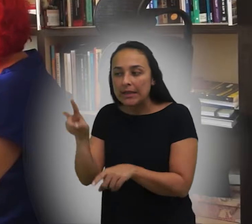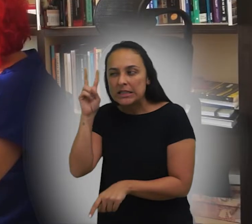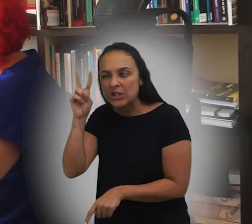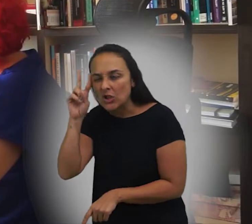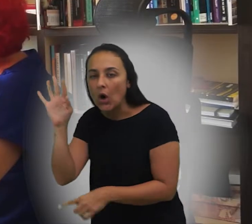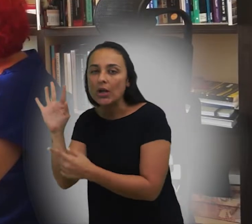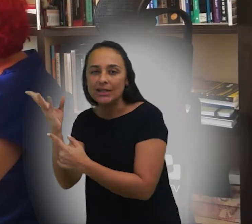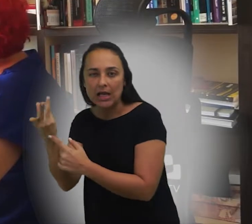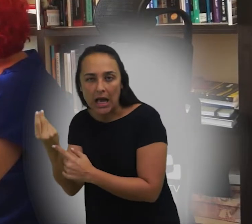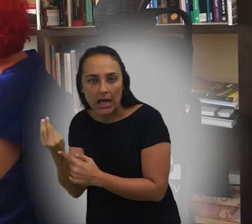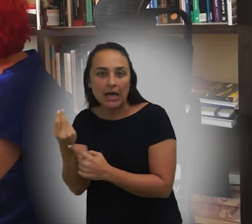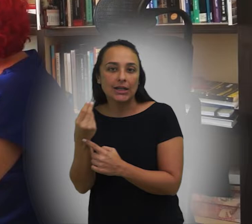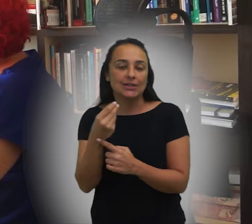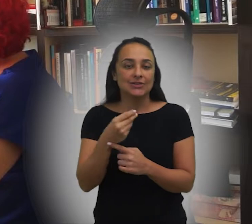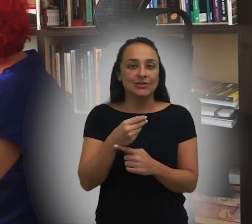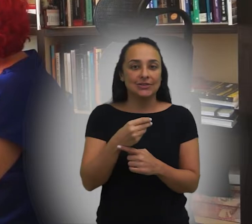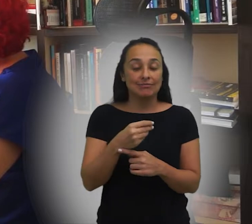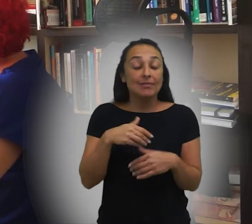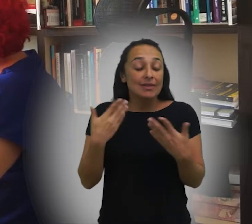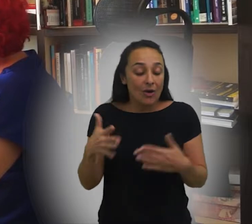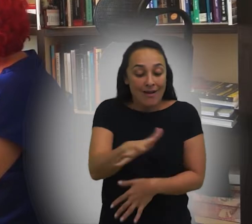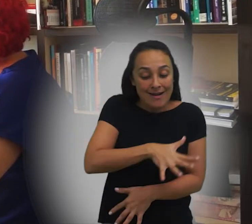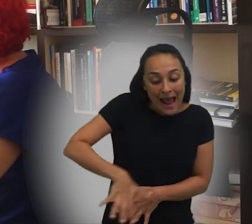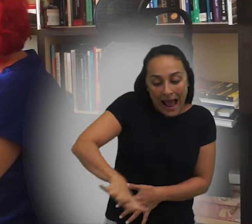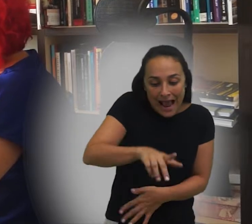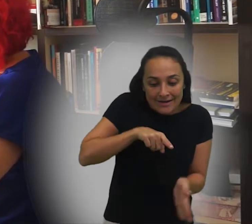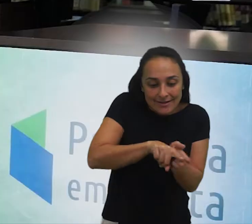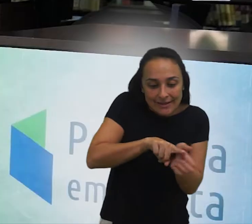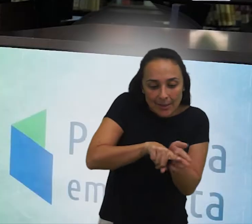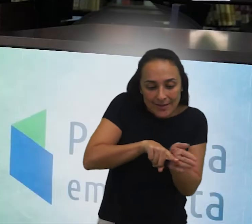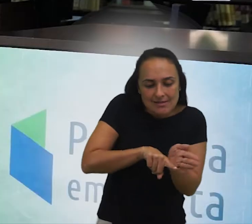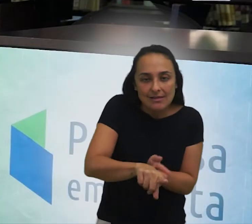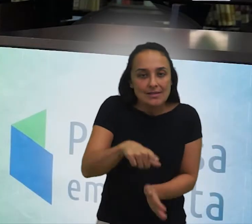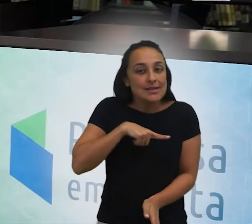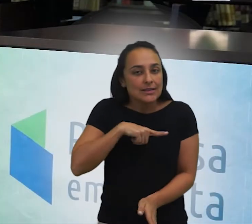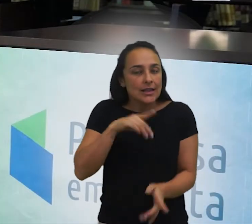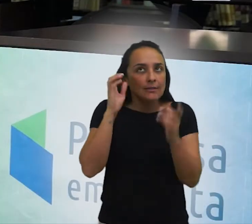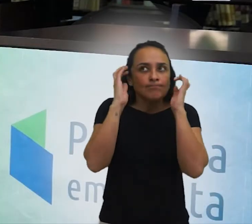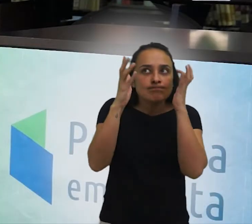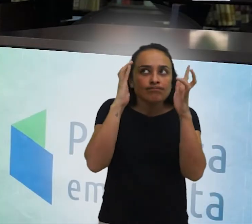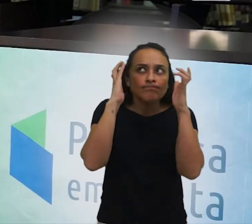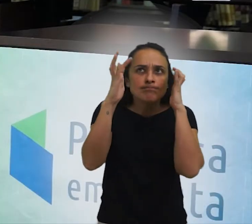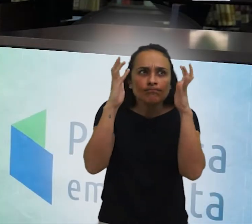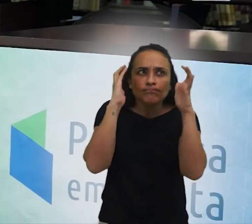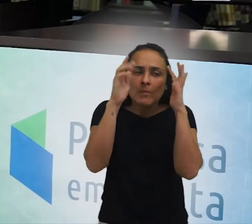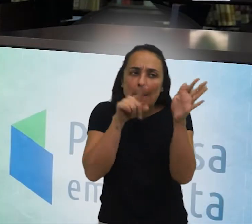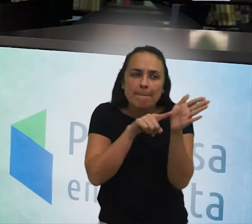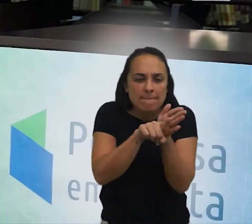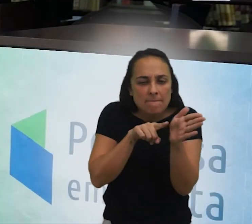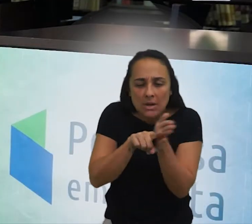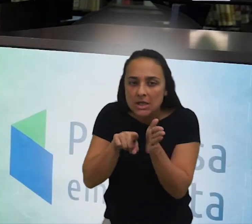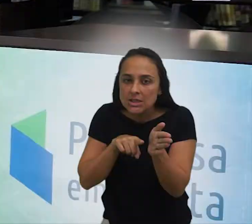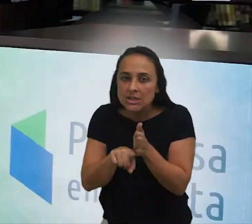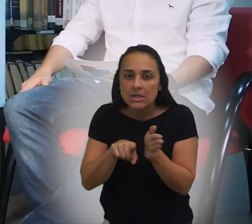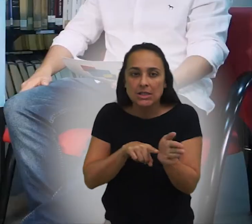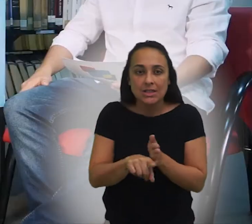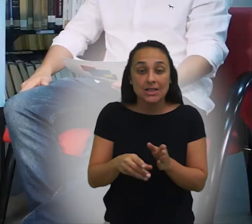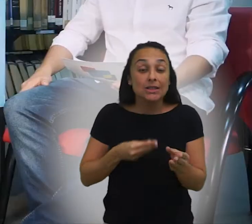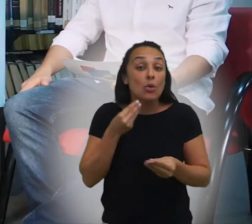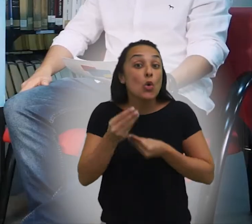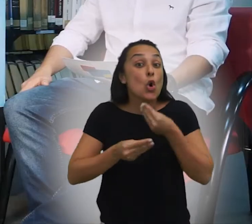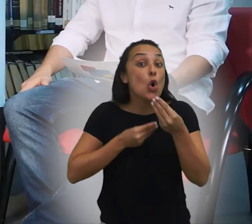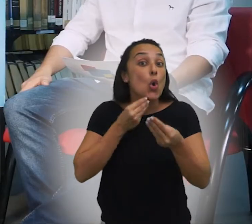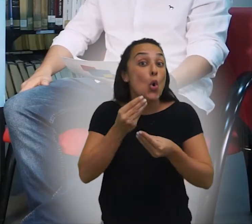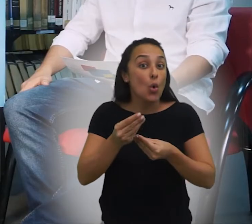mais reflexão sobre os meios de reprodutibilidade hoje, né? Fotografia, cinema, vídeo, esse tipo de